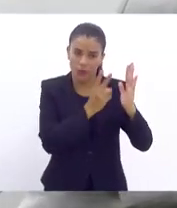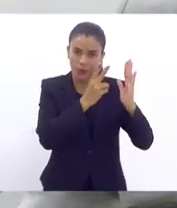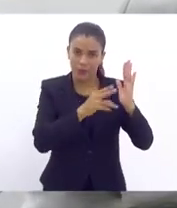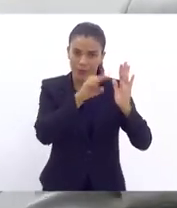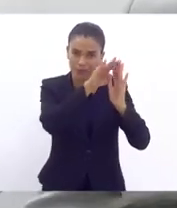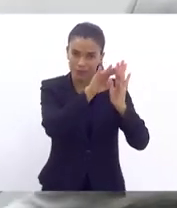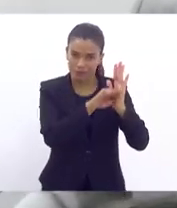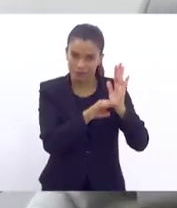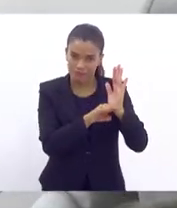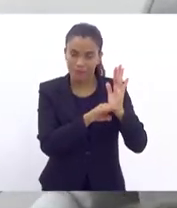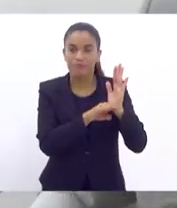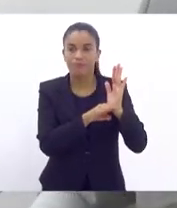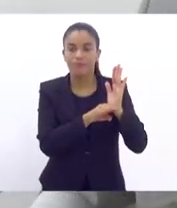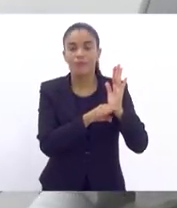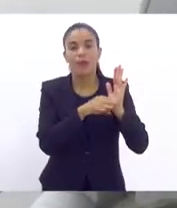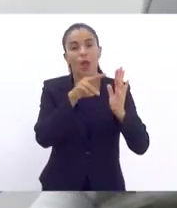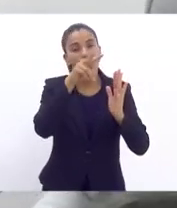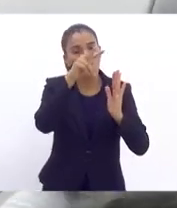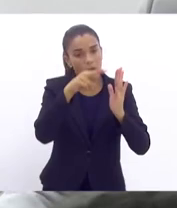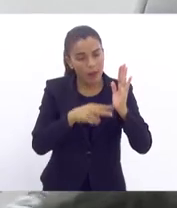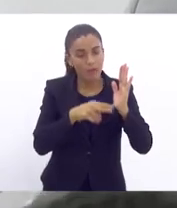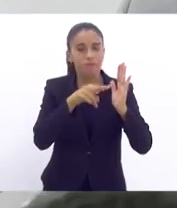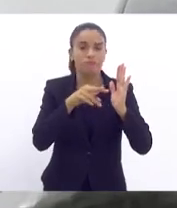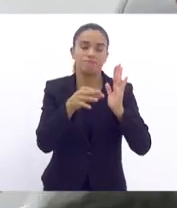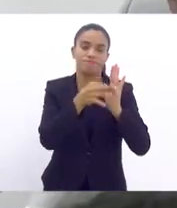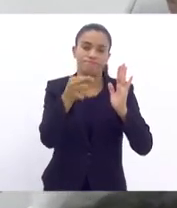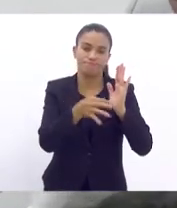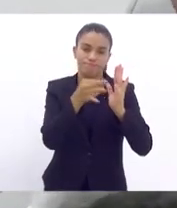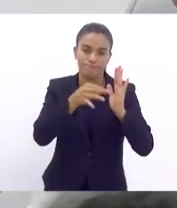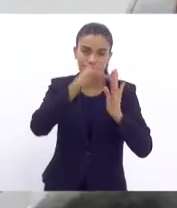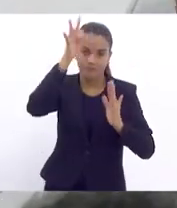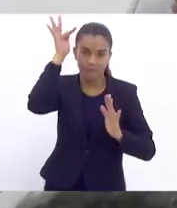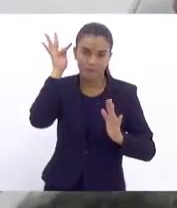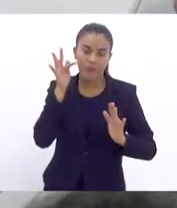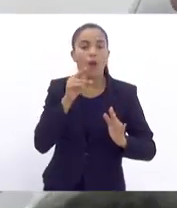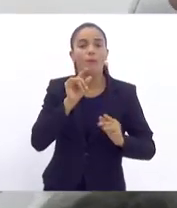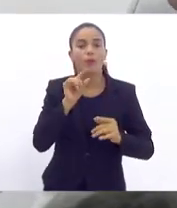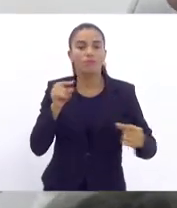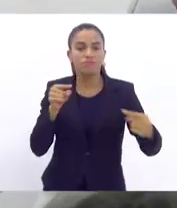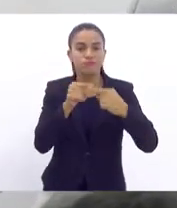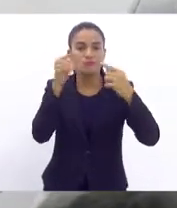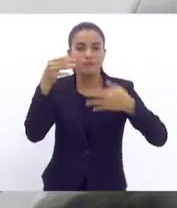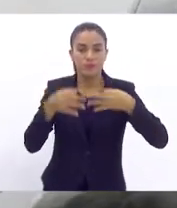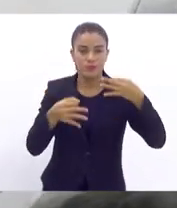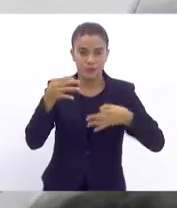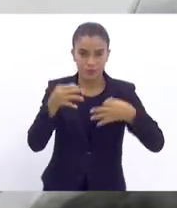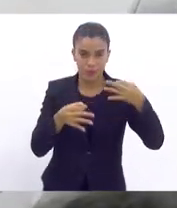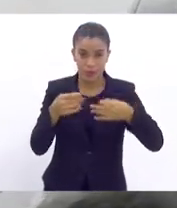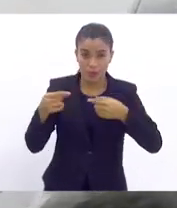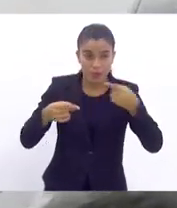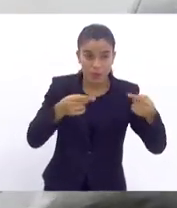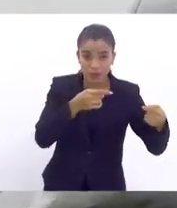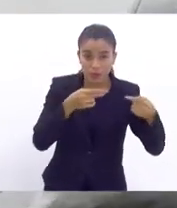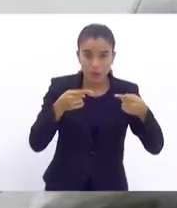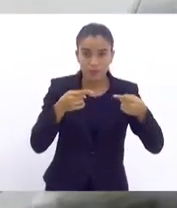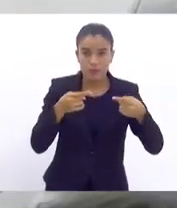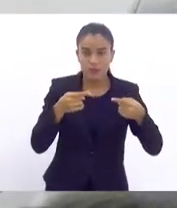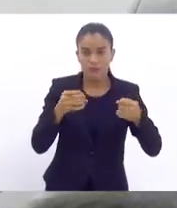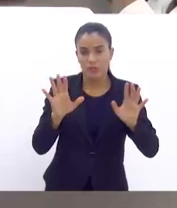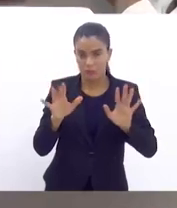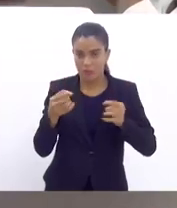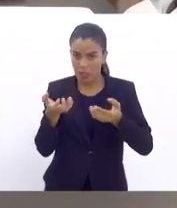e passo a ler o parecer do deputado Fred Pacheco que é pela juridicidade em discussão